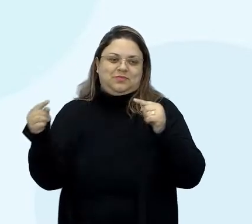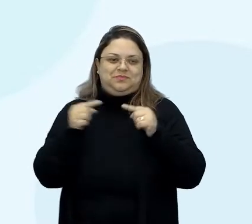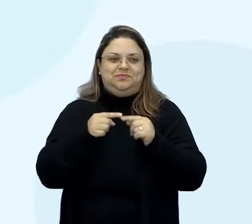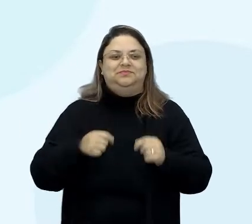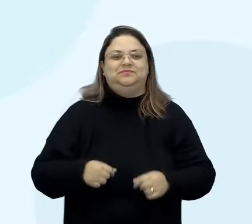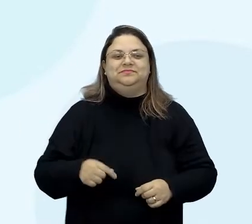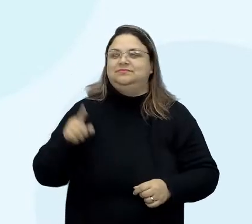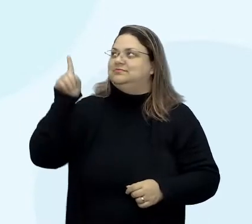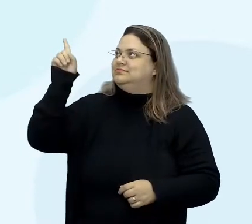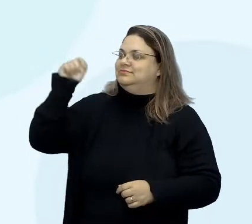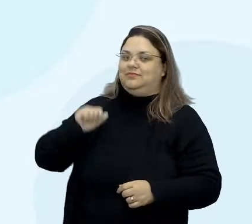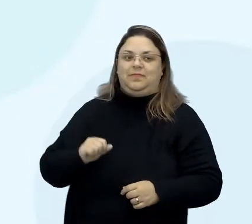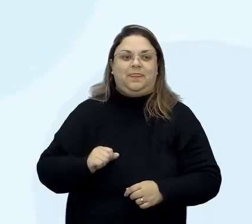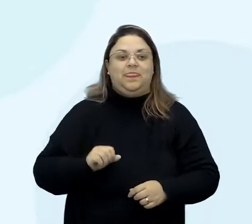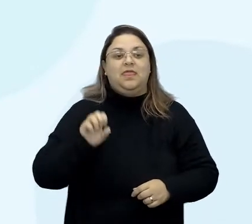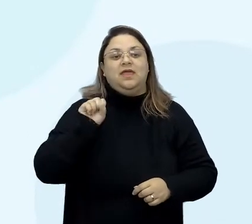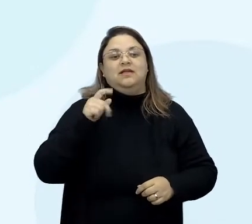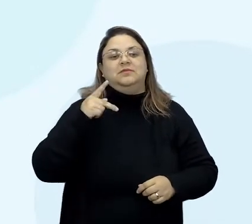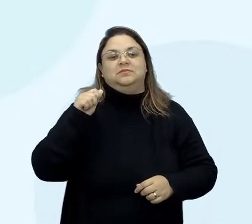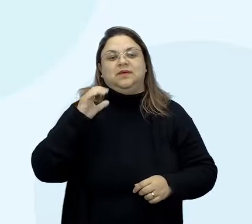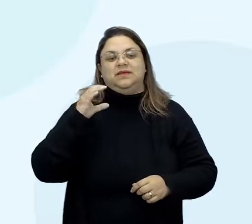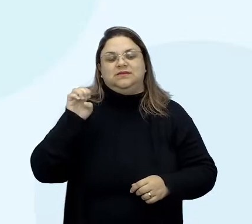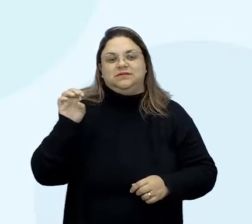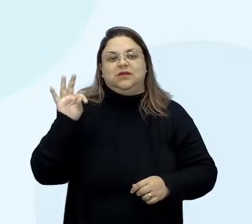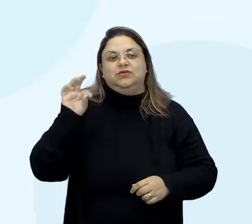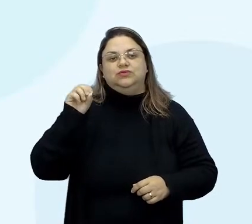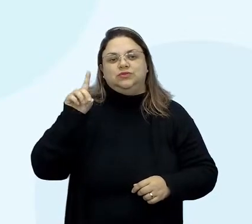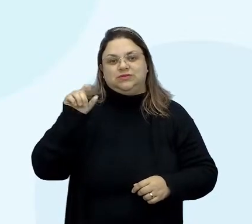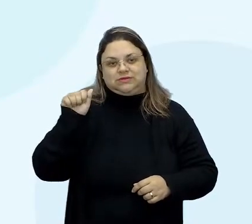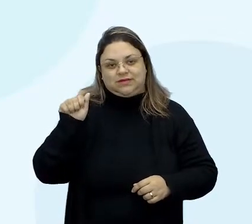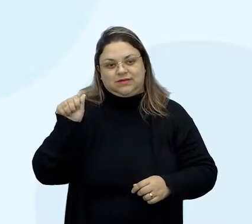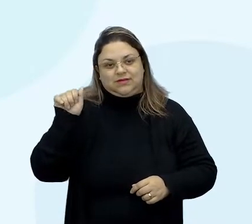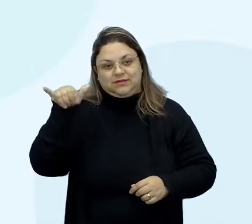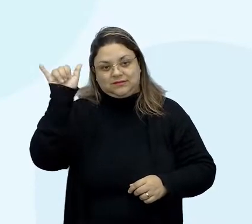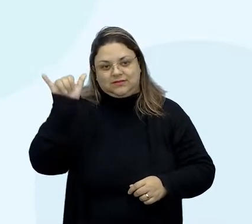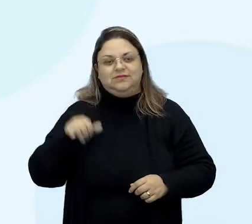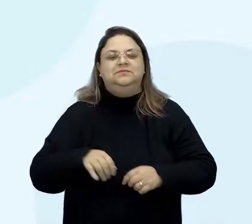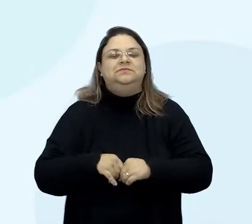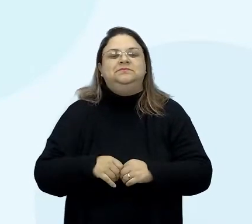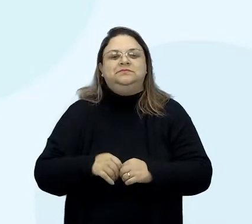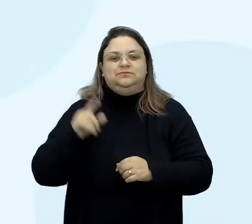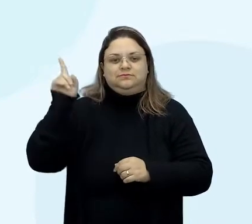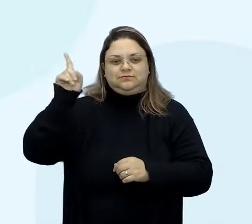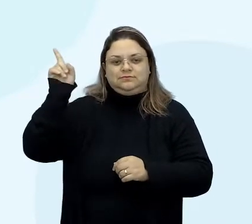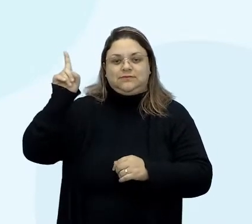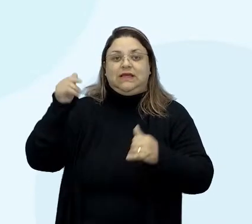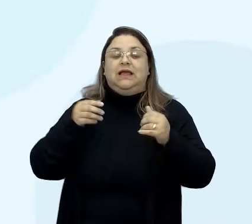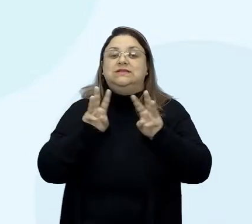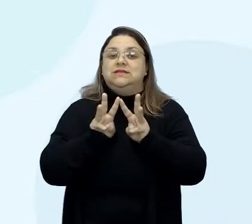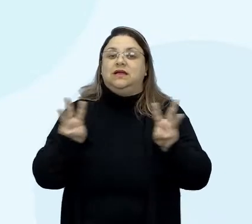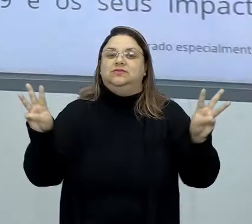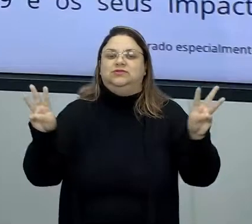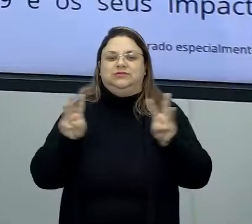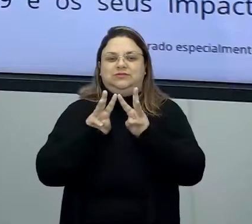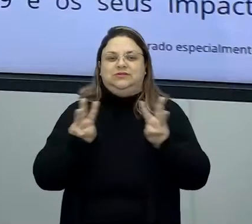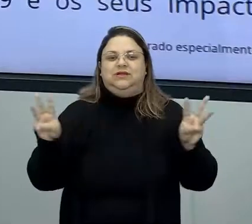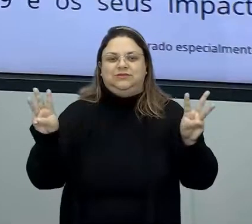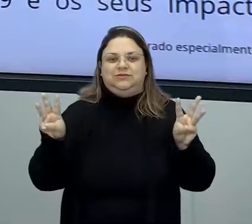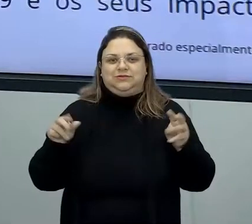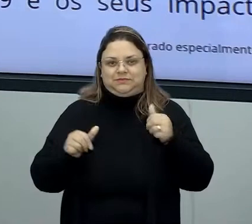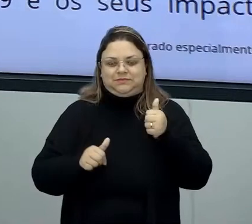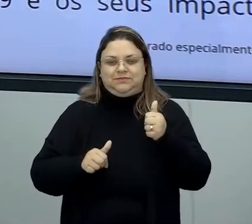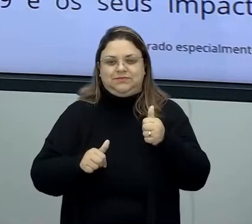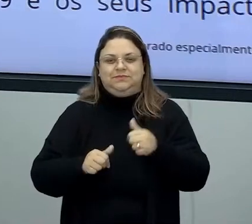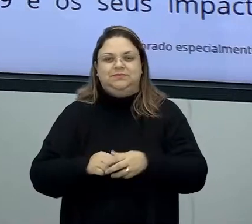Space Today, esse eu não conhecia muito. Divulgação de estudos, agora aqui são sites, tá? Deixa eu virar a página. Virou a página. Eu